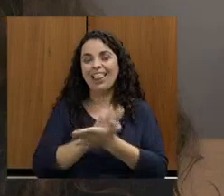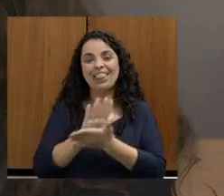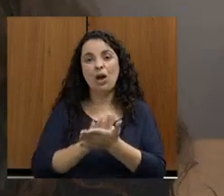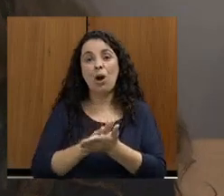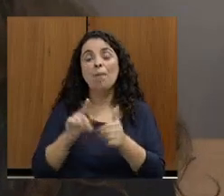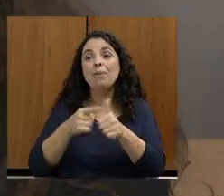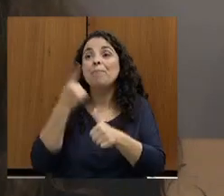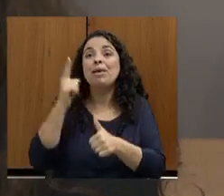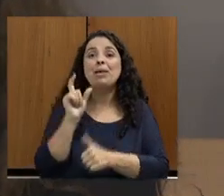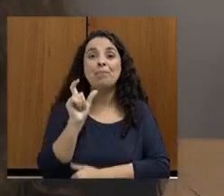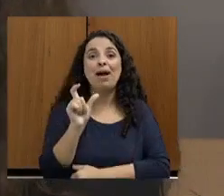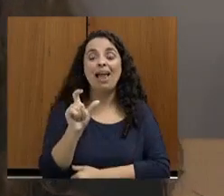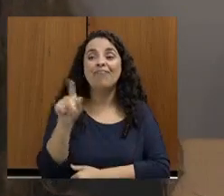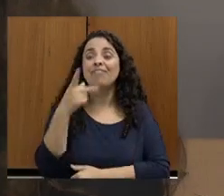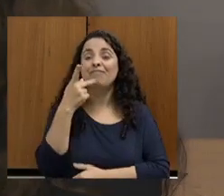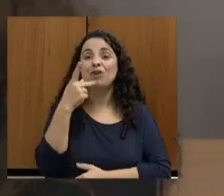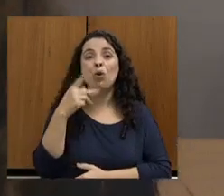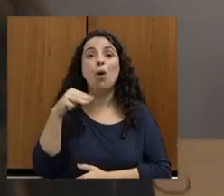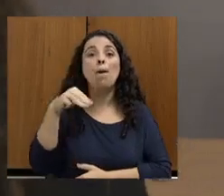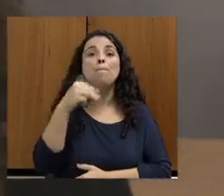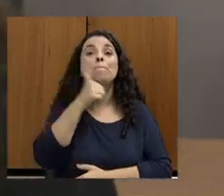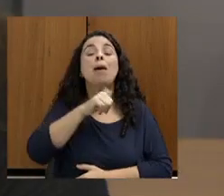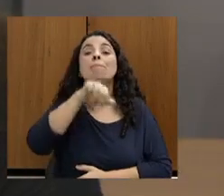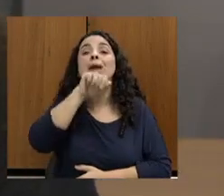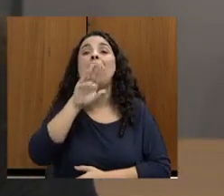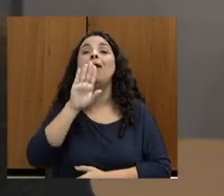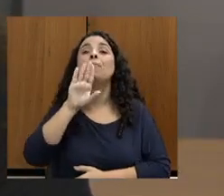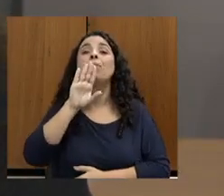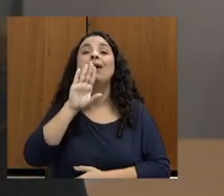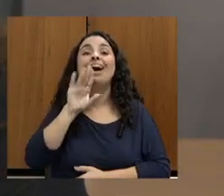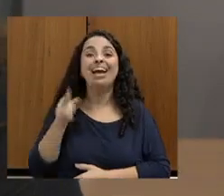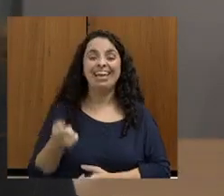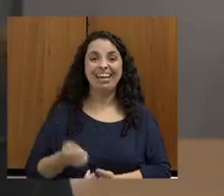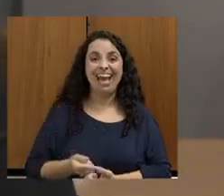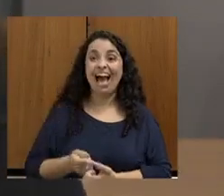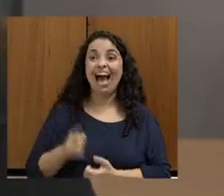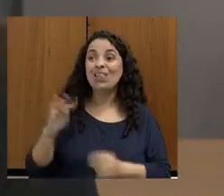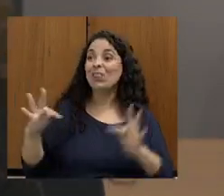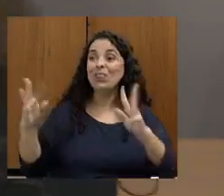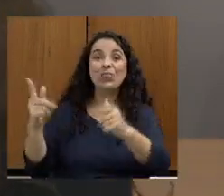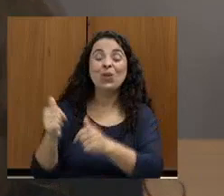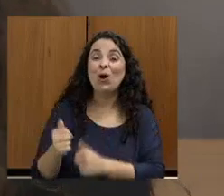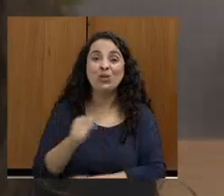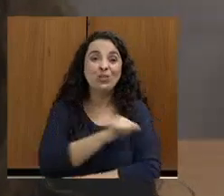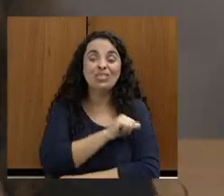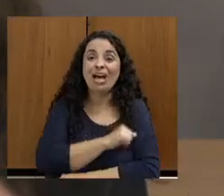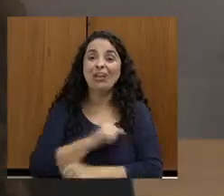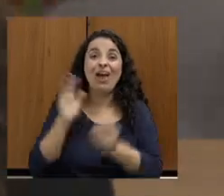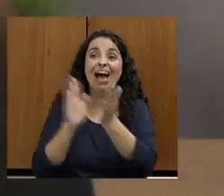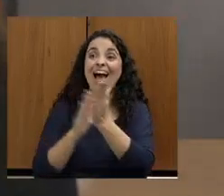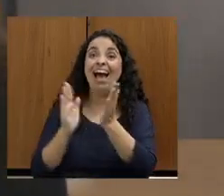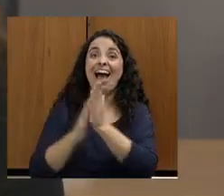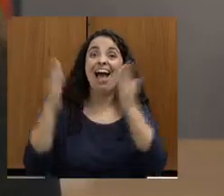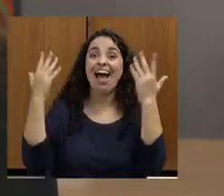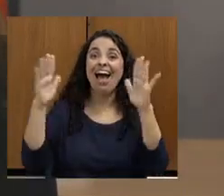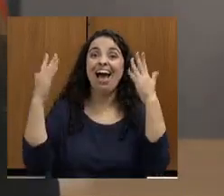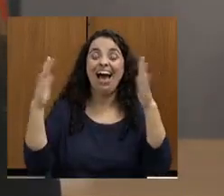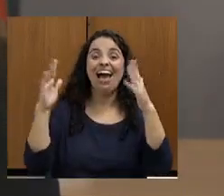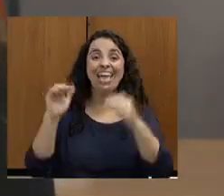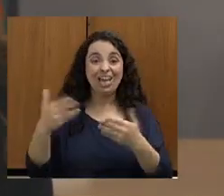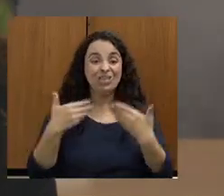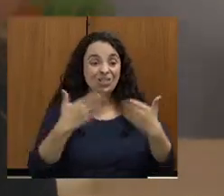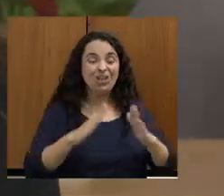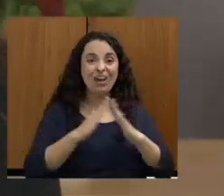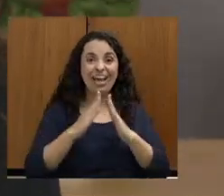foi mamãe. Eles fizeram uma festa tão grande no dia em ele falou mamãe na sala de aula, ela chegou contando mamãe, o Victor falou mamãe hoje. Então, são coisas